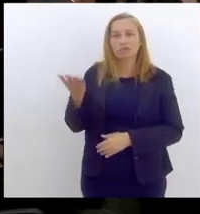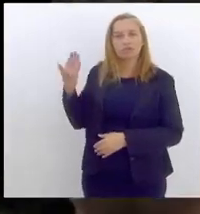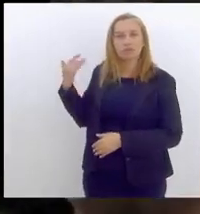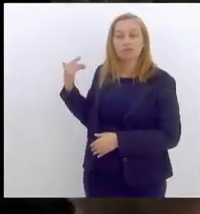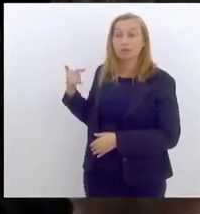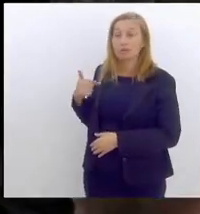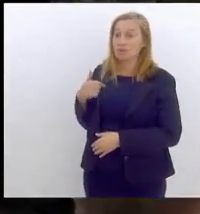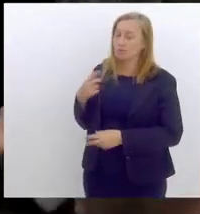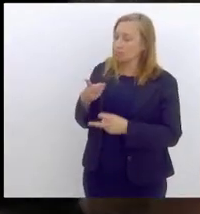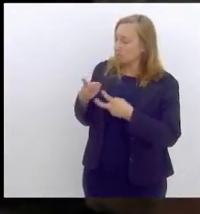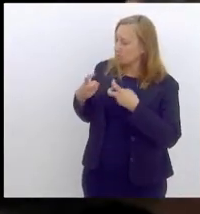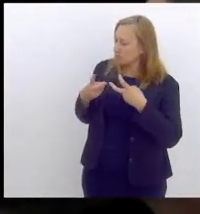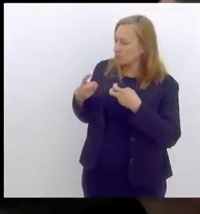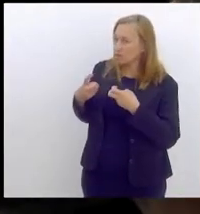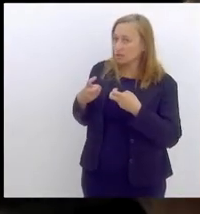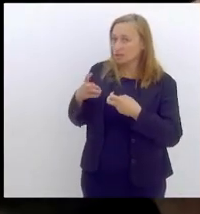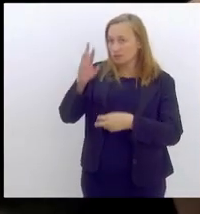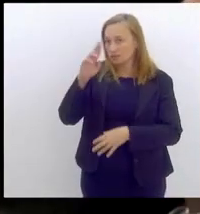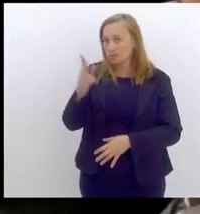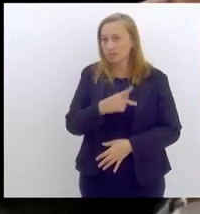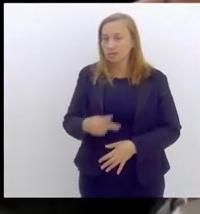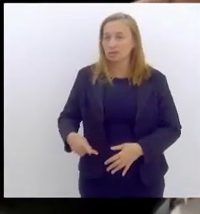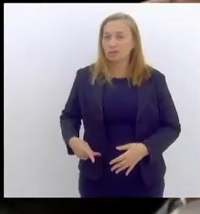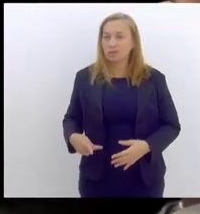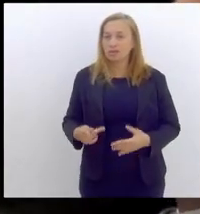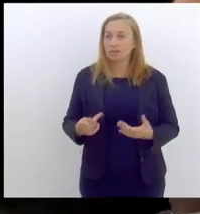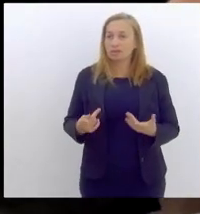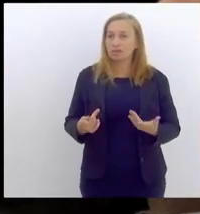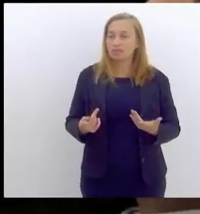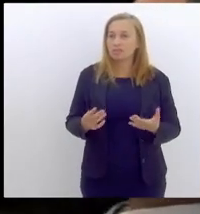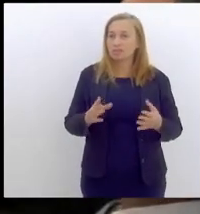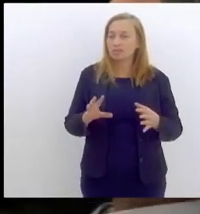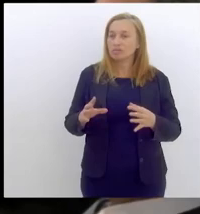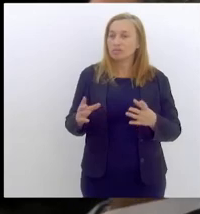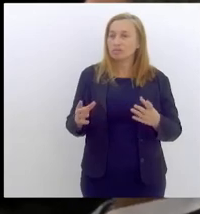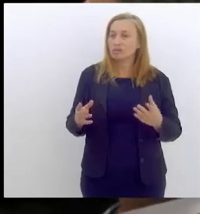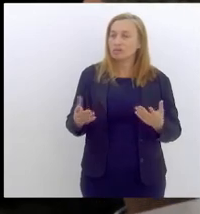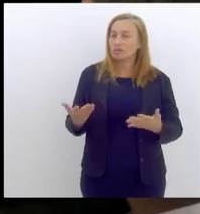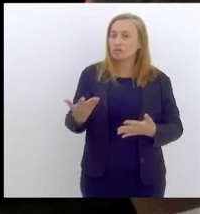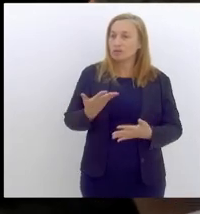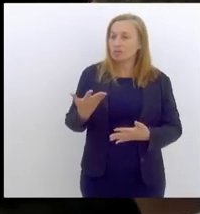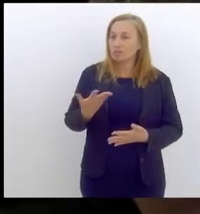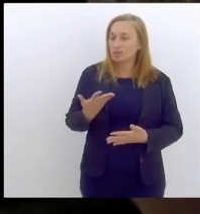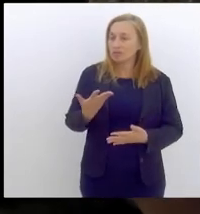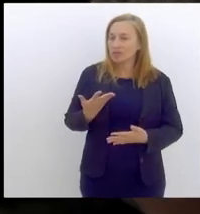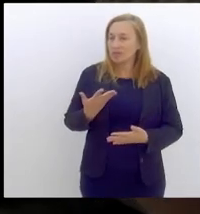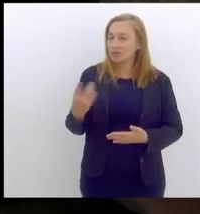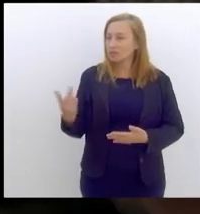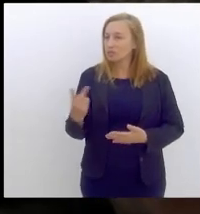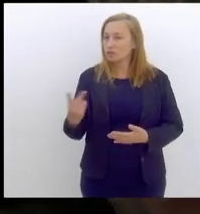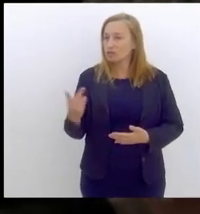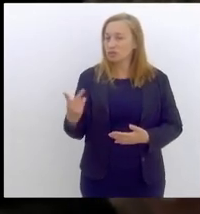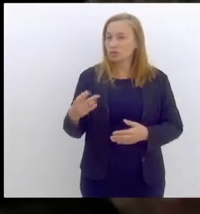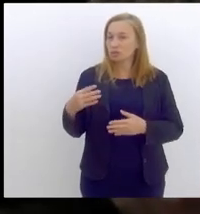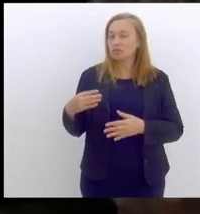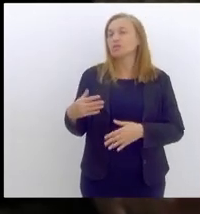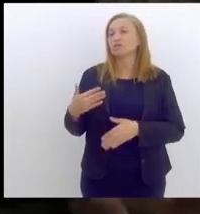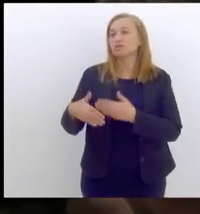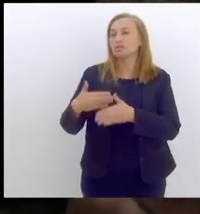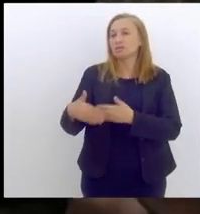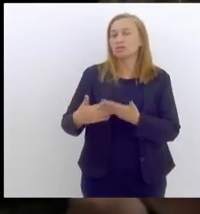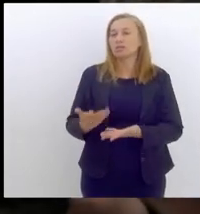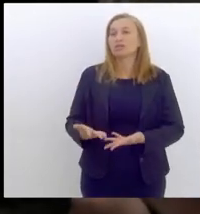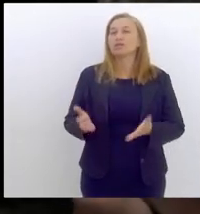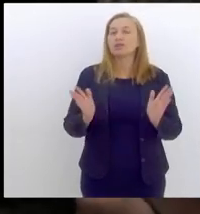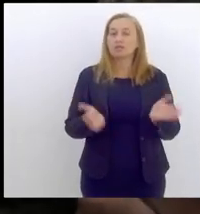eu observei ali, presidente, uma cumplicidade clara entre os dois numa história de vida construída. E hoje, ao